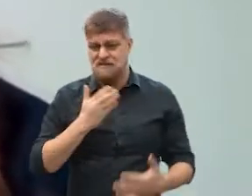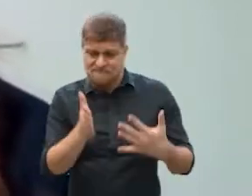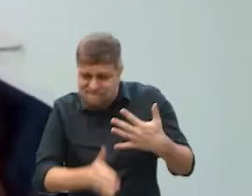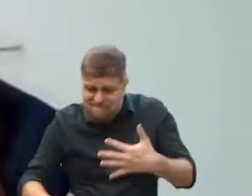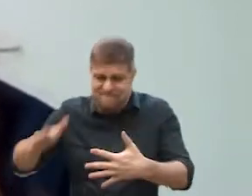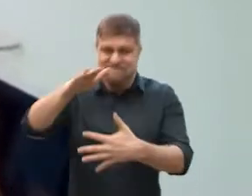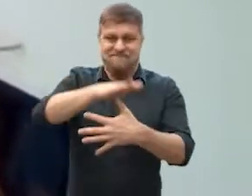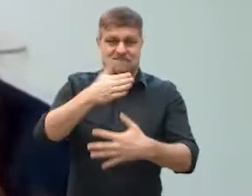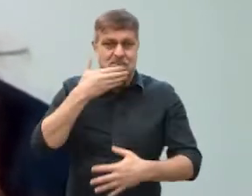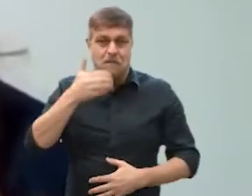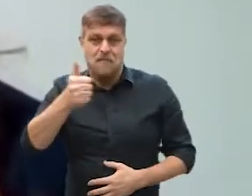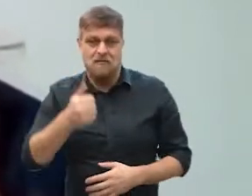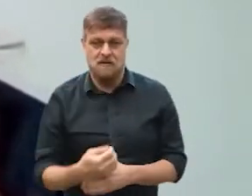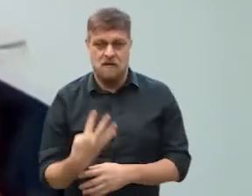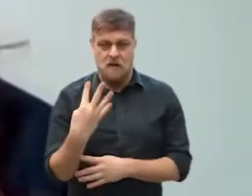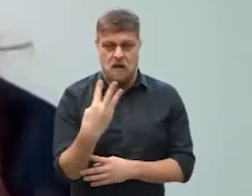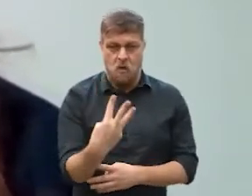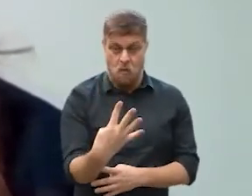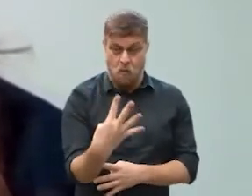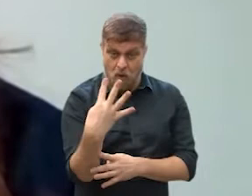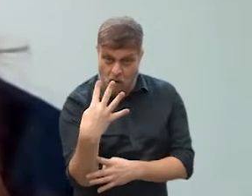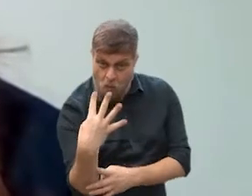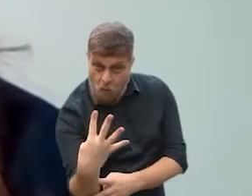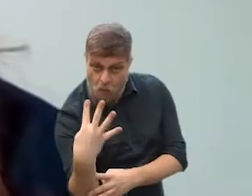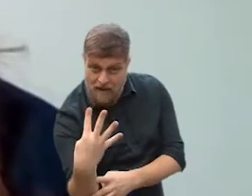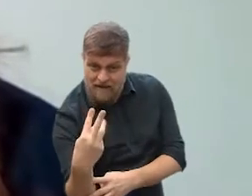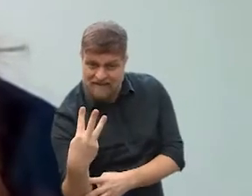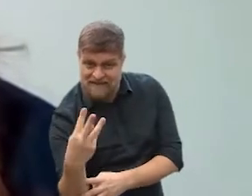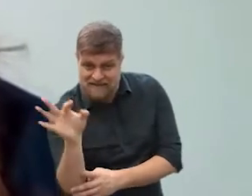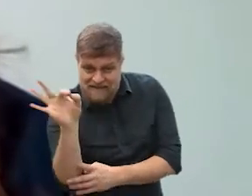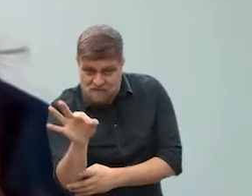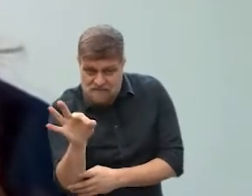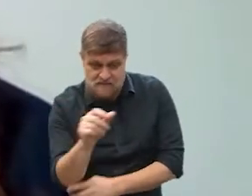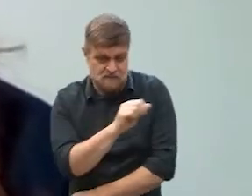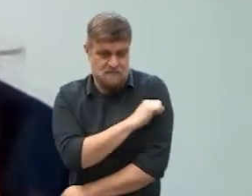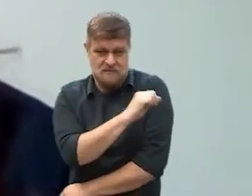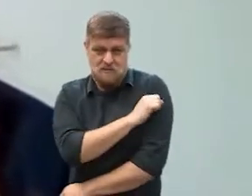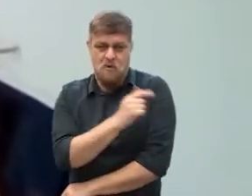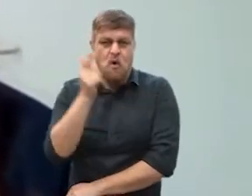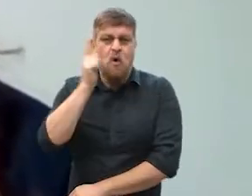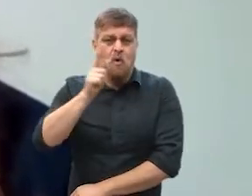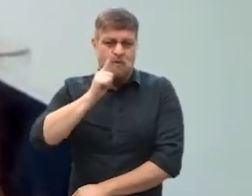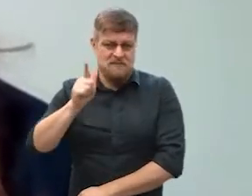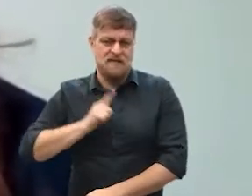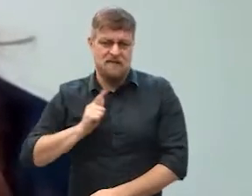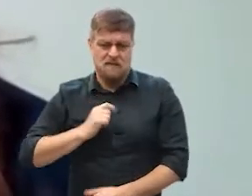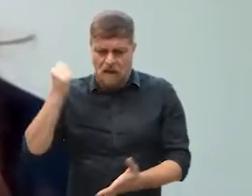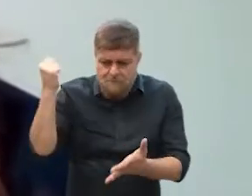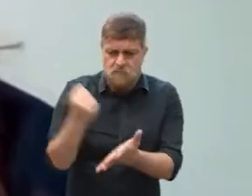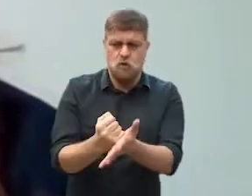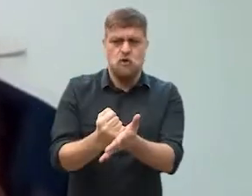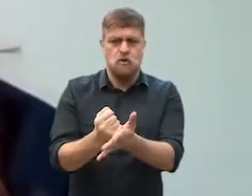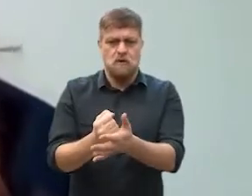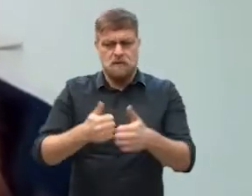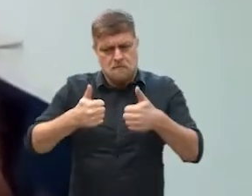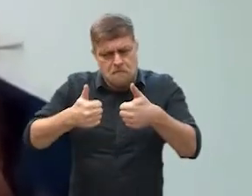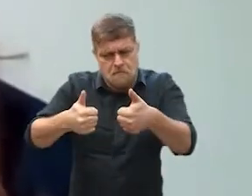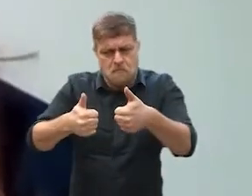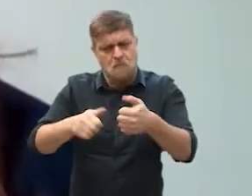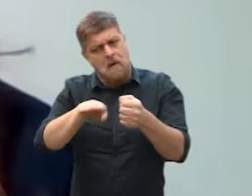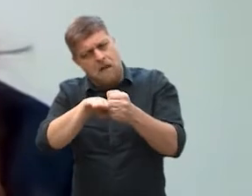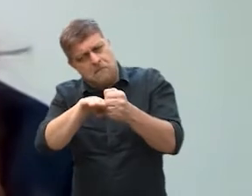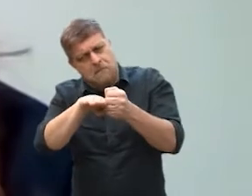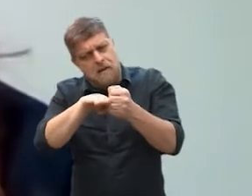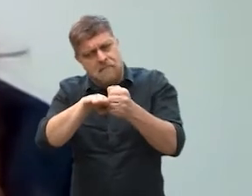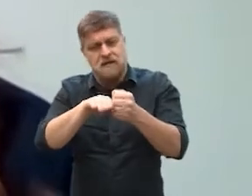são muito baixos, assim, 43% dos nossos estudantes conseguem ter uma nota digna, assim, uma nota